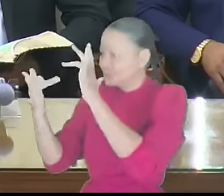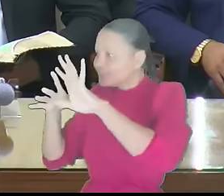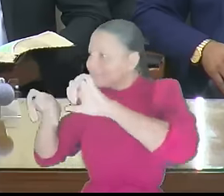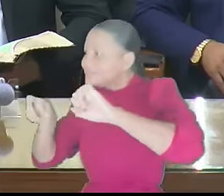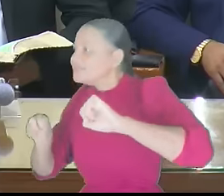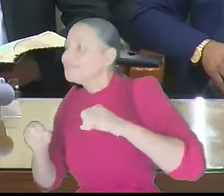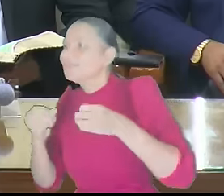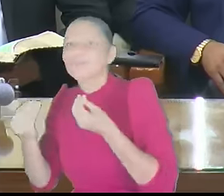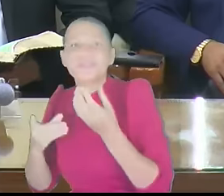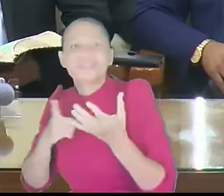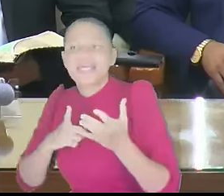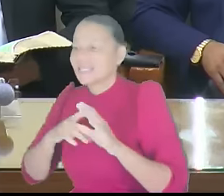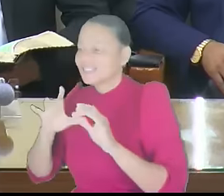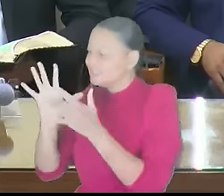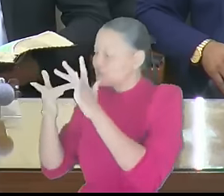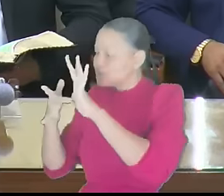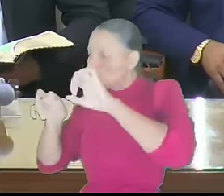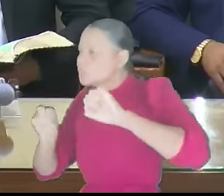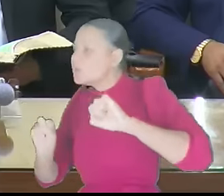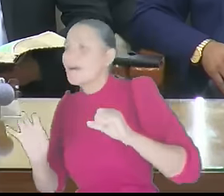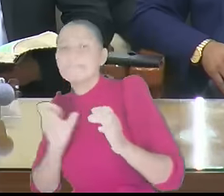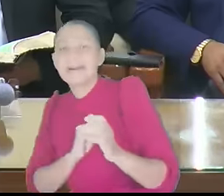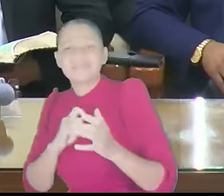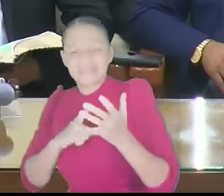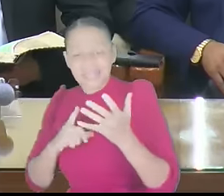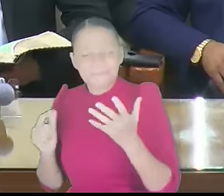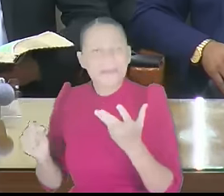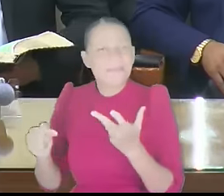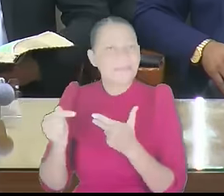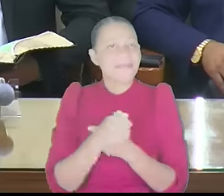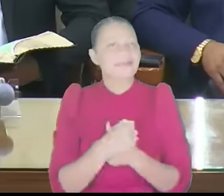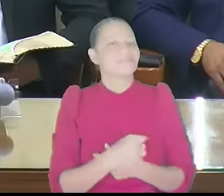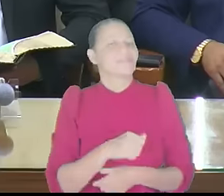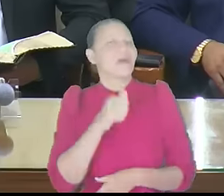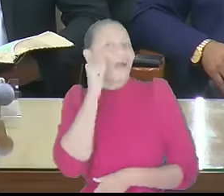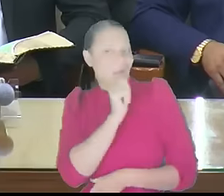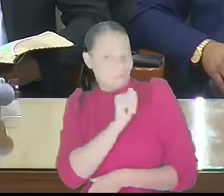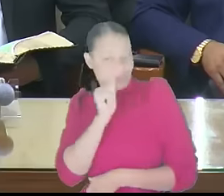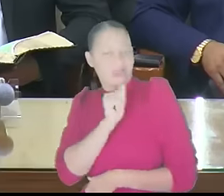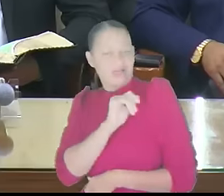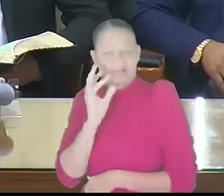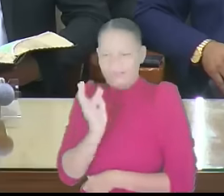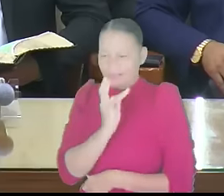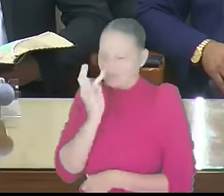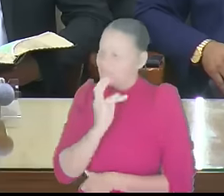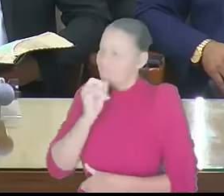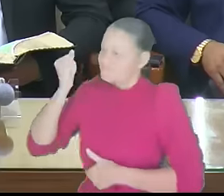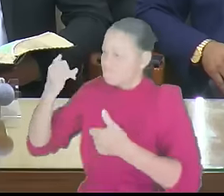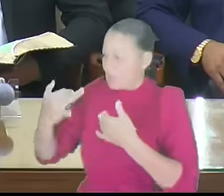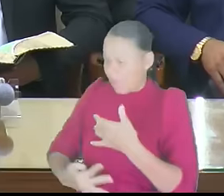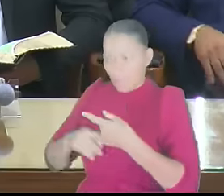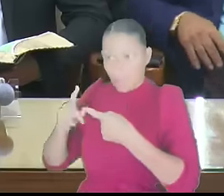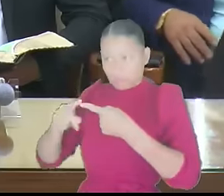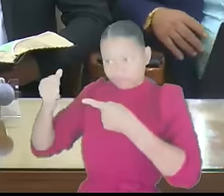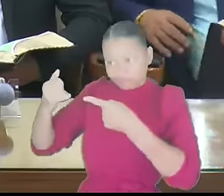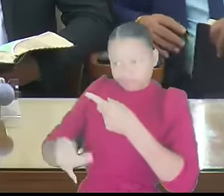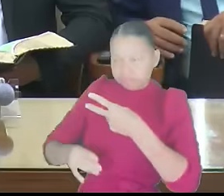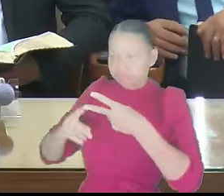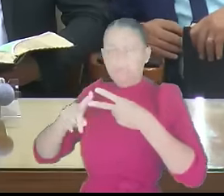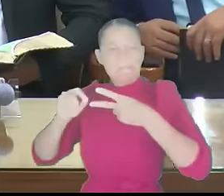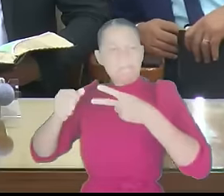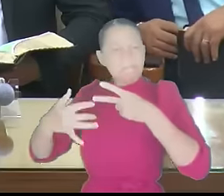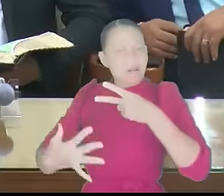teu amado tem? Aí a noiva pregou o que era que o amado tinha, as características do